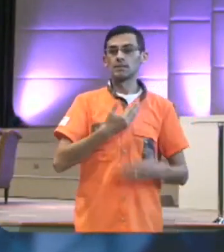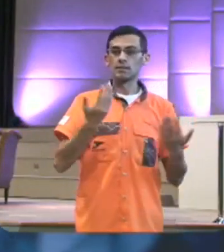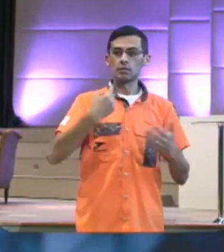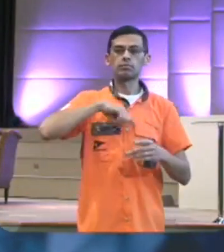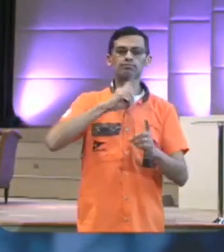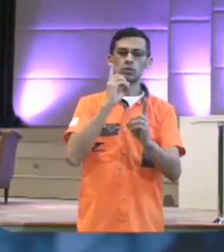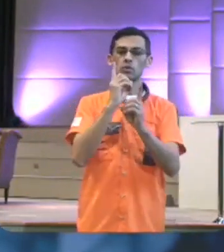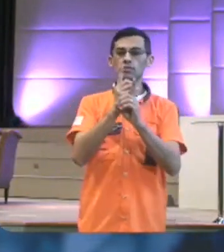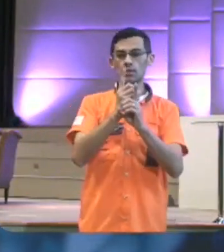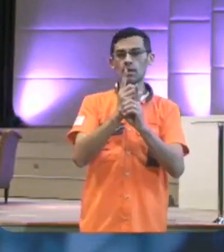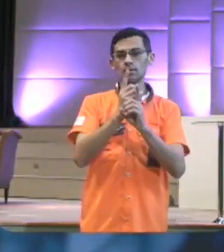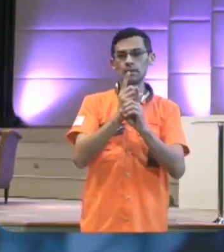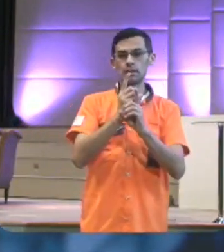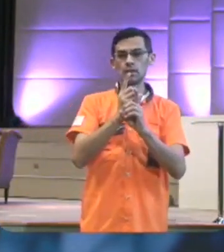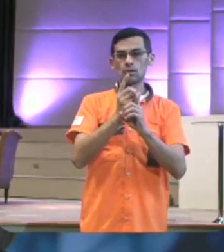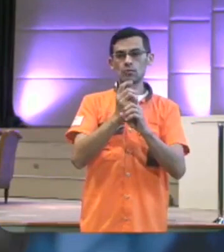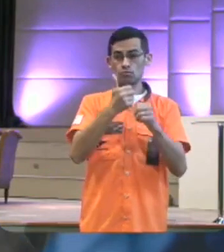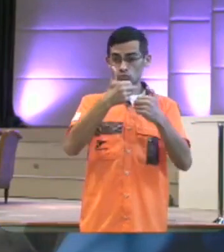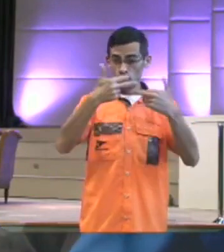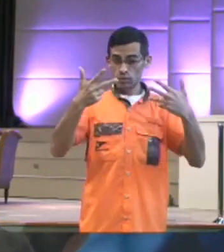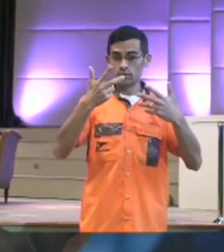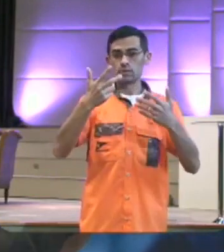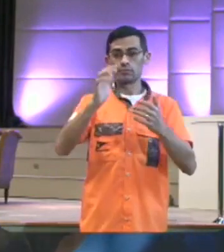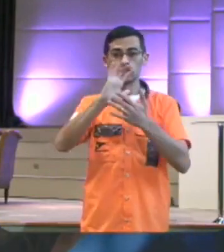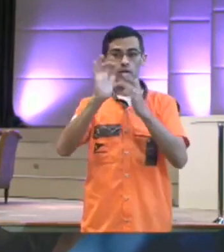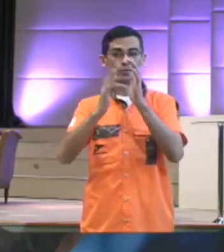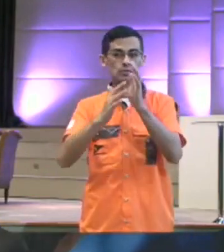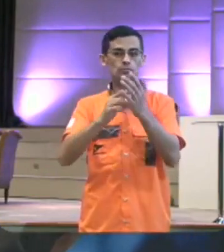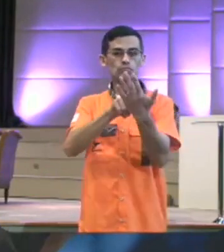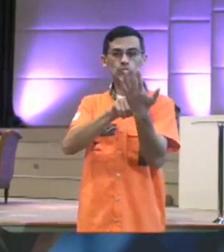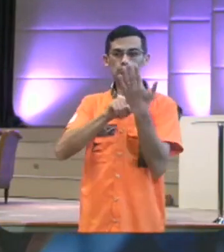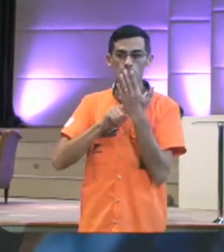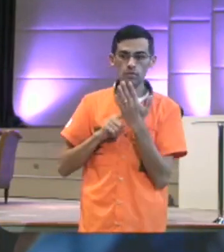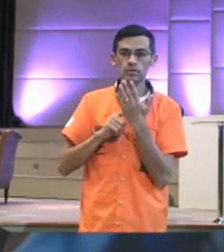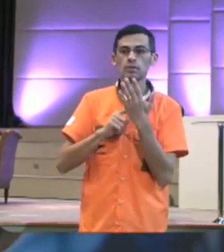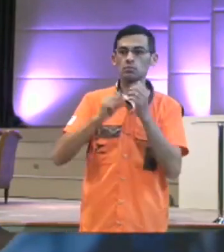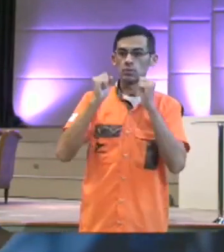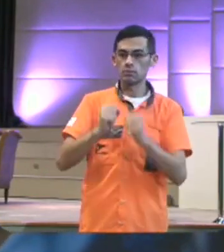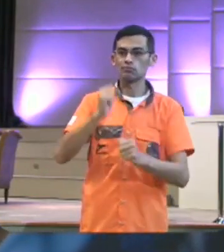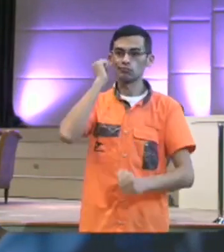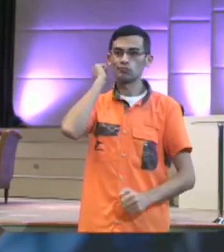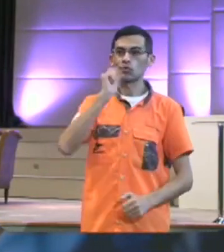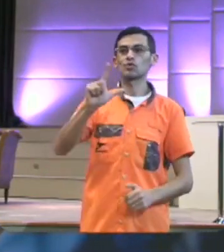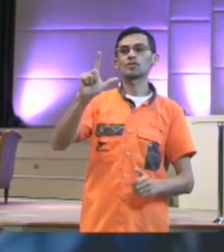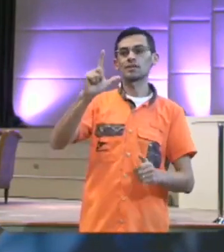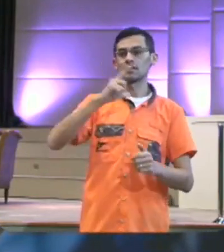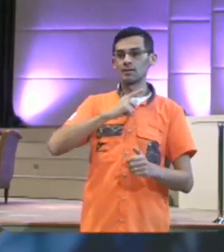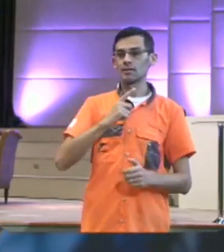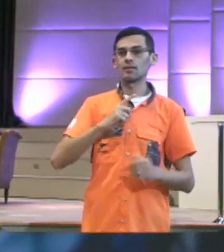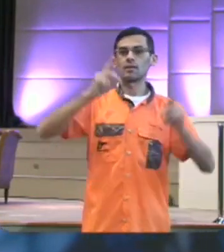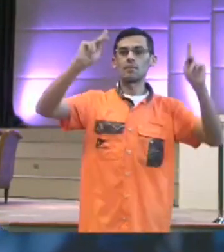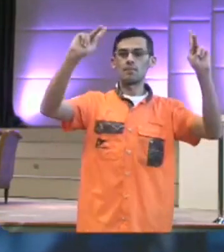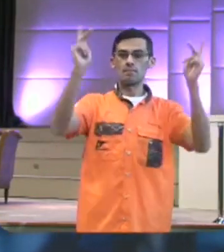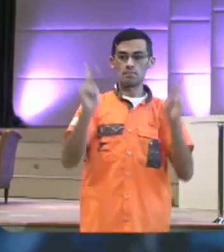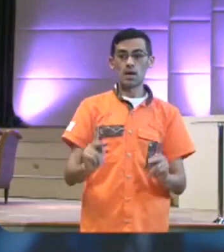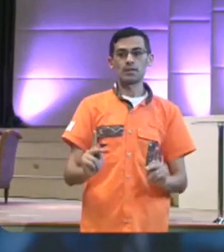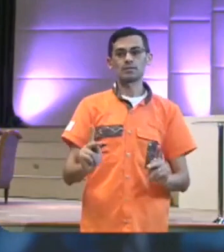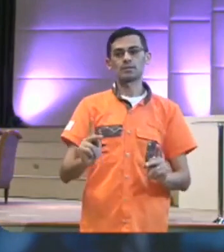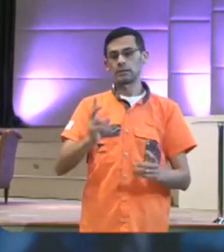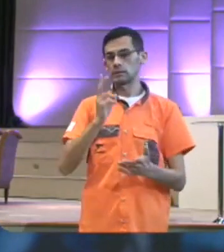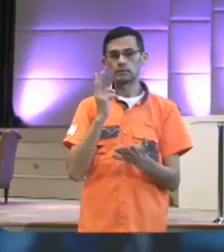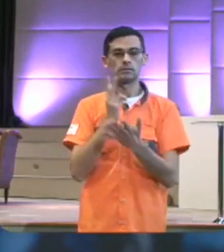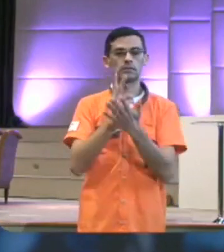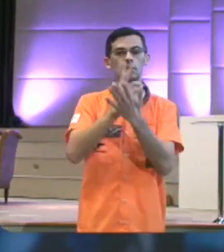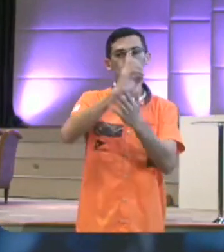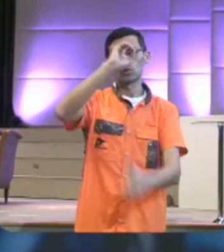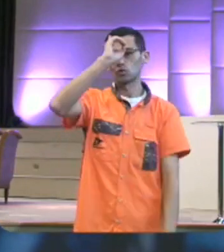eu vou encontrar algumas razões que Jesus nos apresentou para que nós pudéssemos viver em